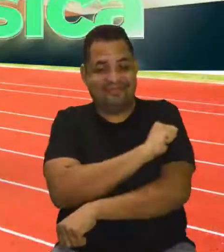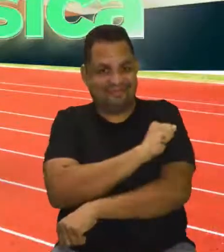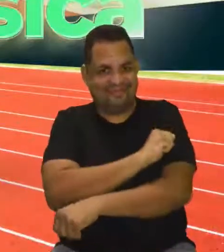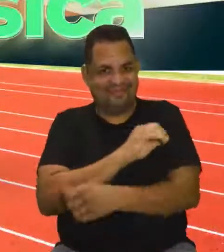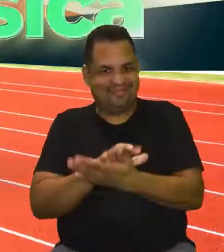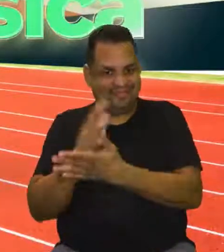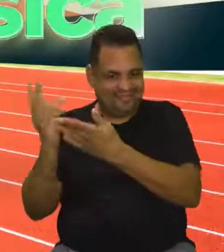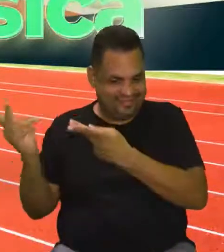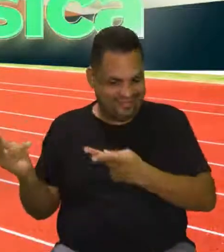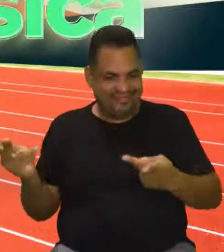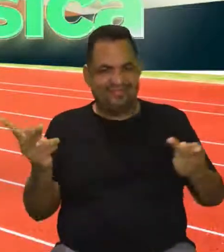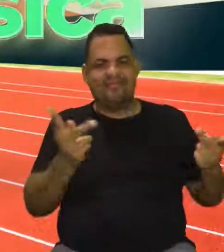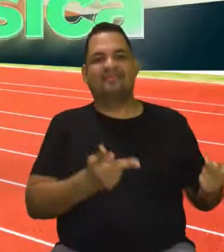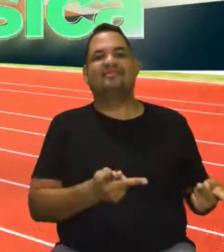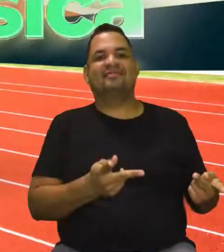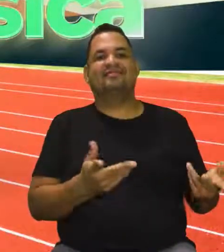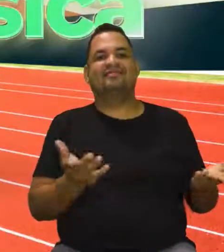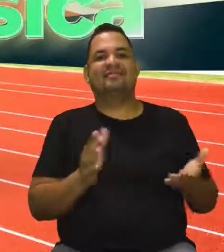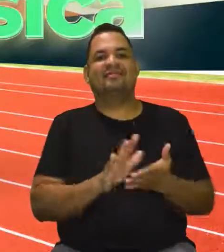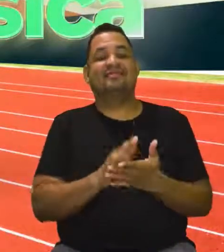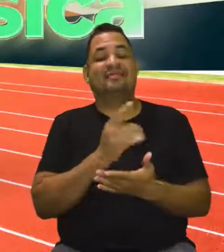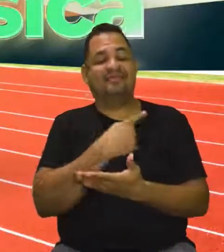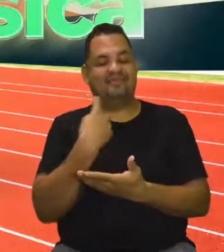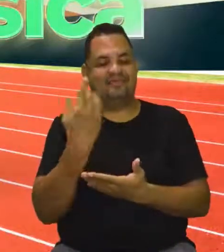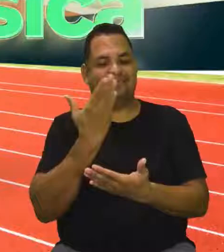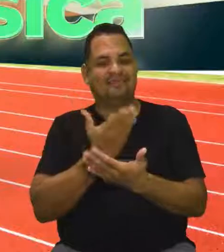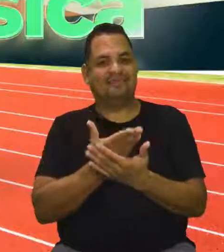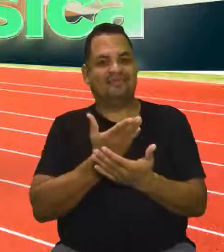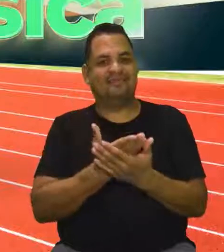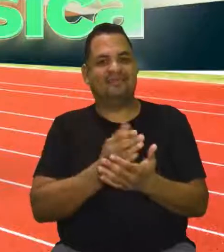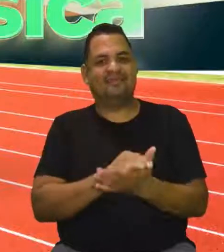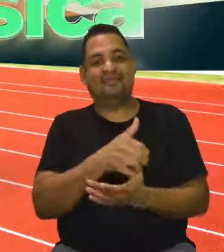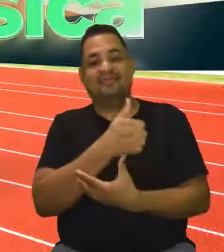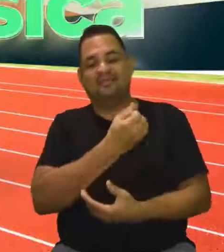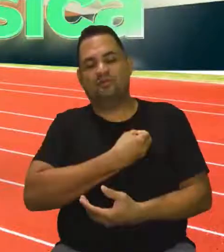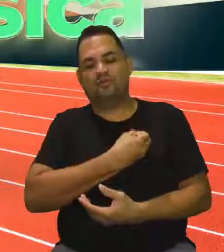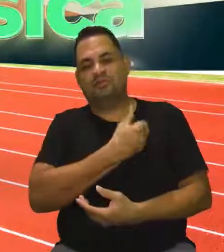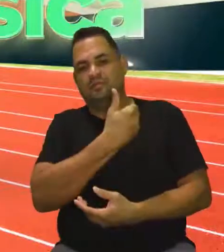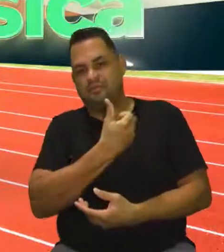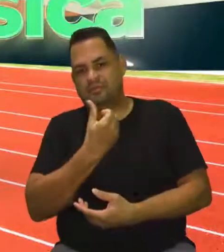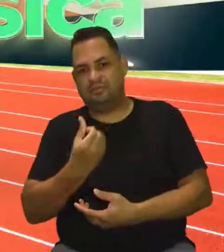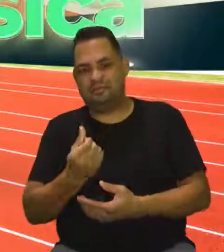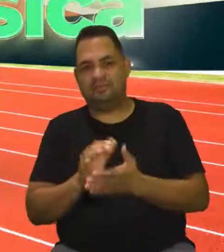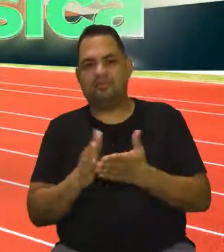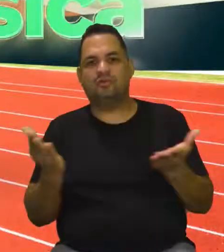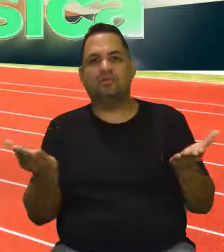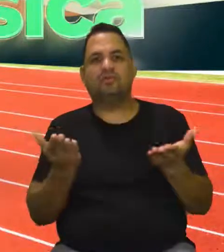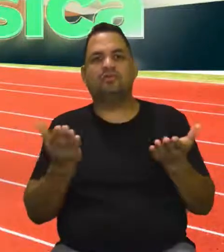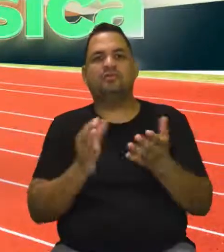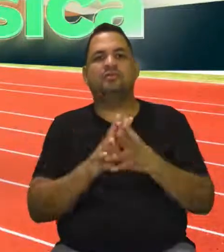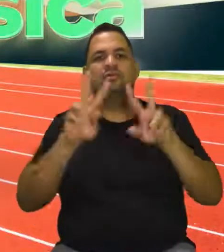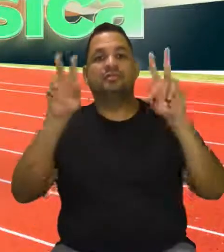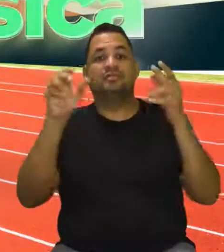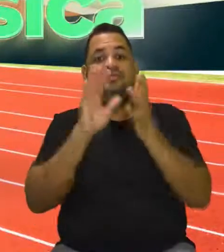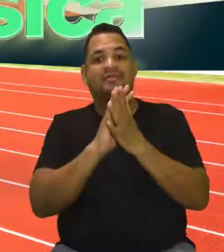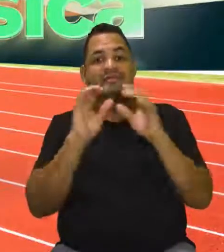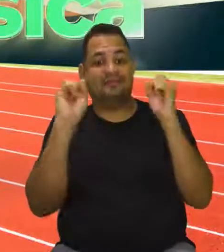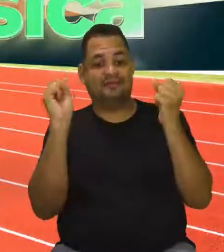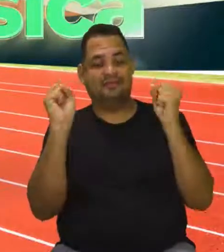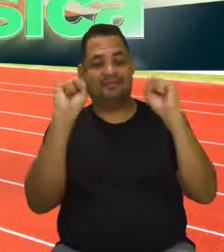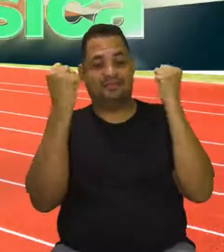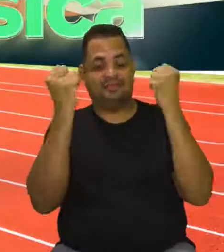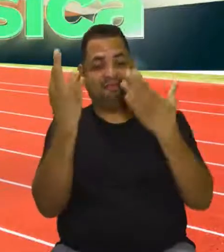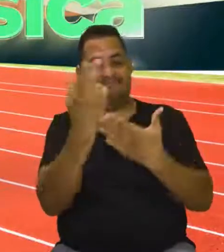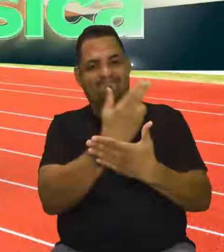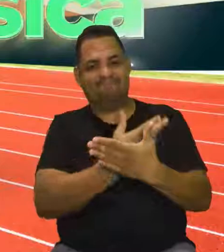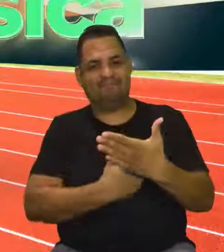estudante, seja bem-vindo para a nossa aula 16. Hoje estamos falando sobre